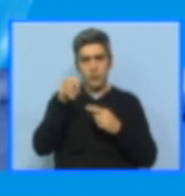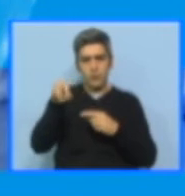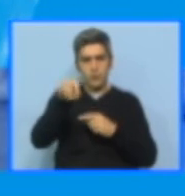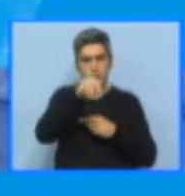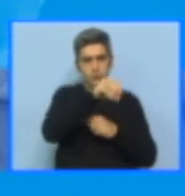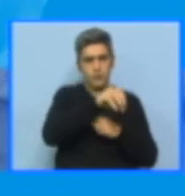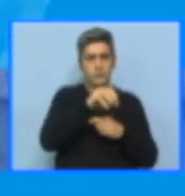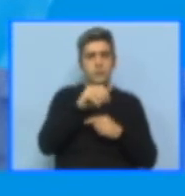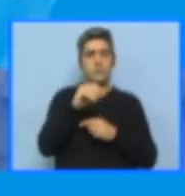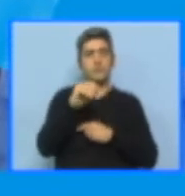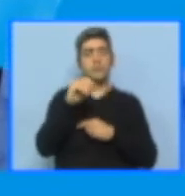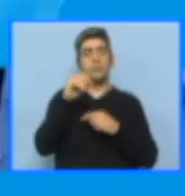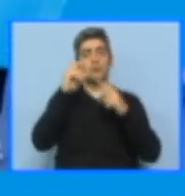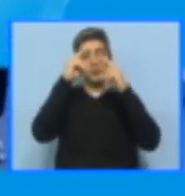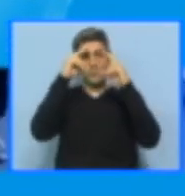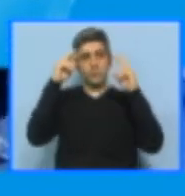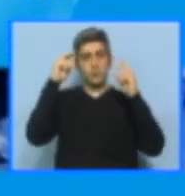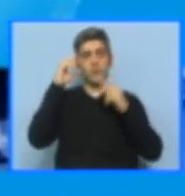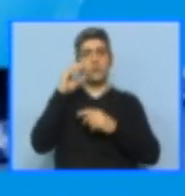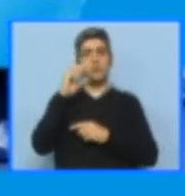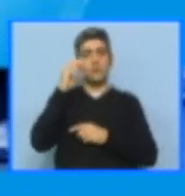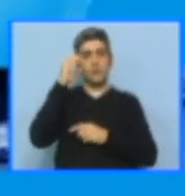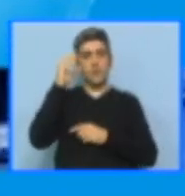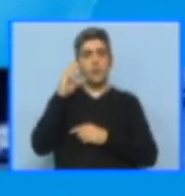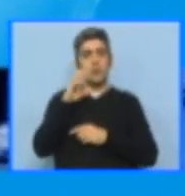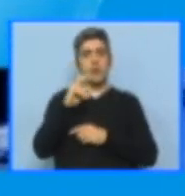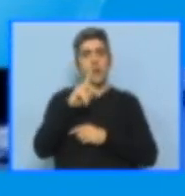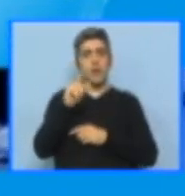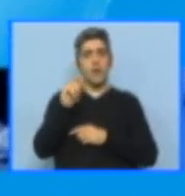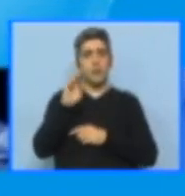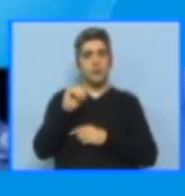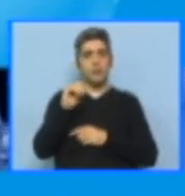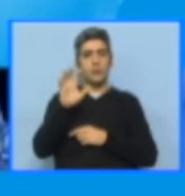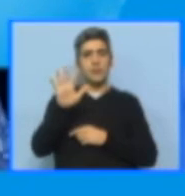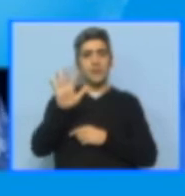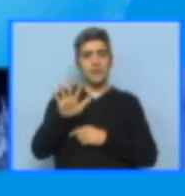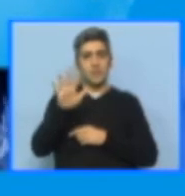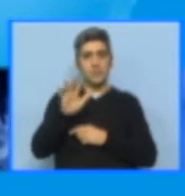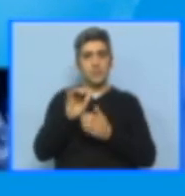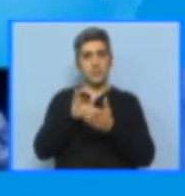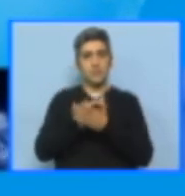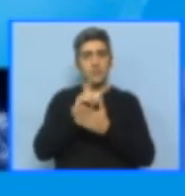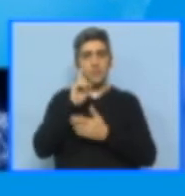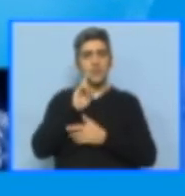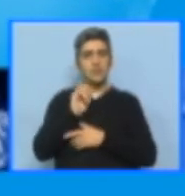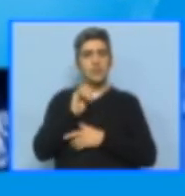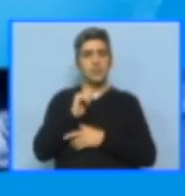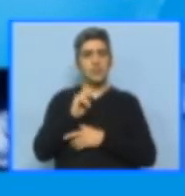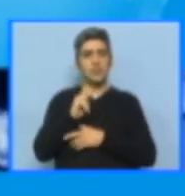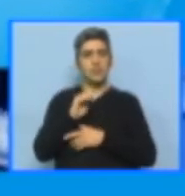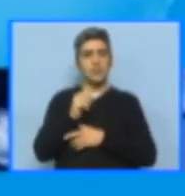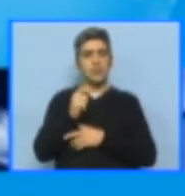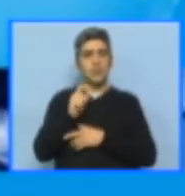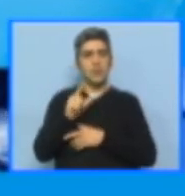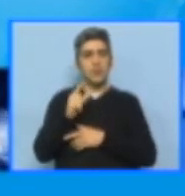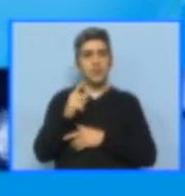o imperador, Carlos V, o nosso Carlos V, casado com a Isabel de Portugal, nosso espanhol,